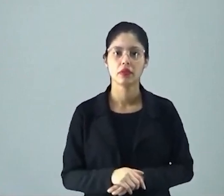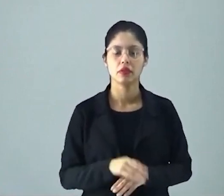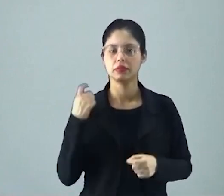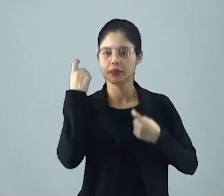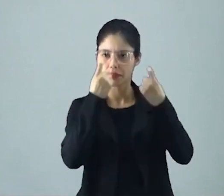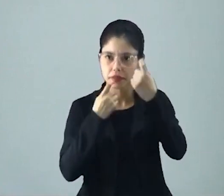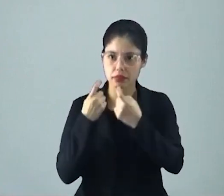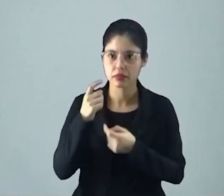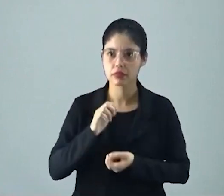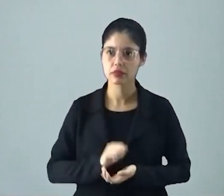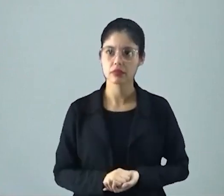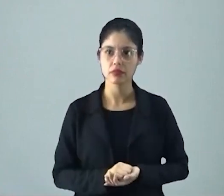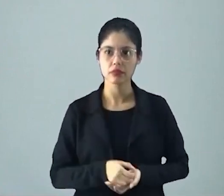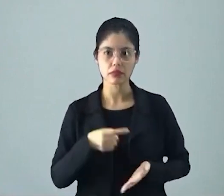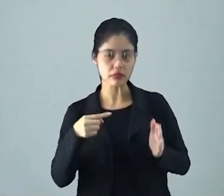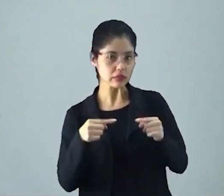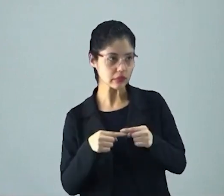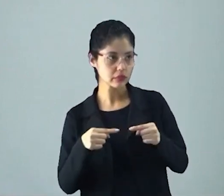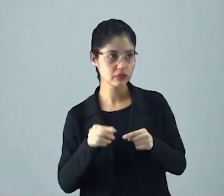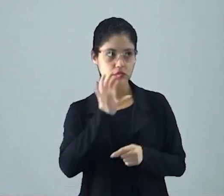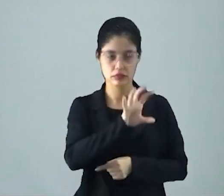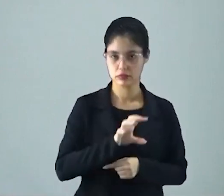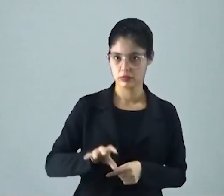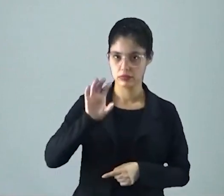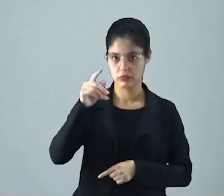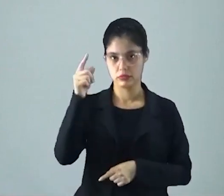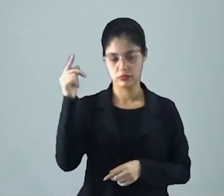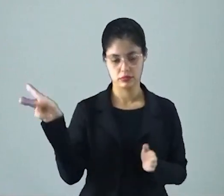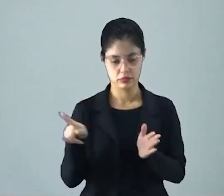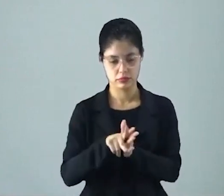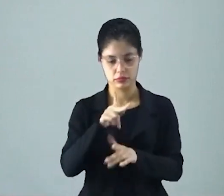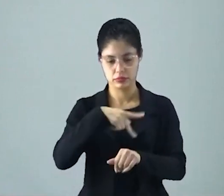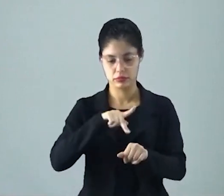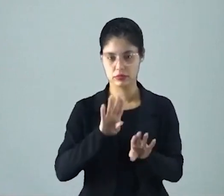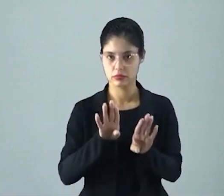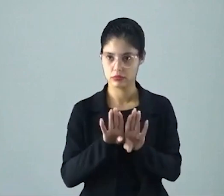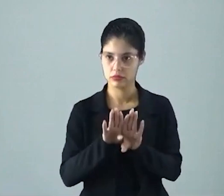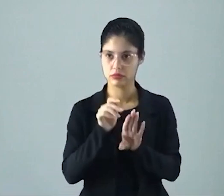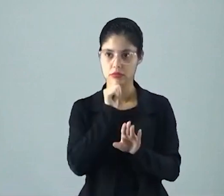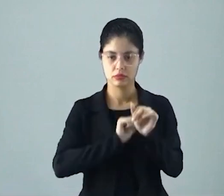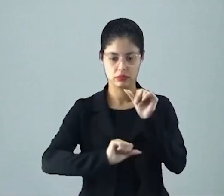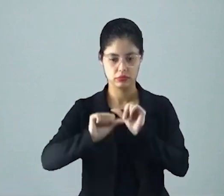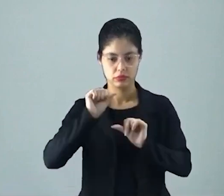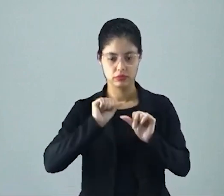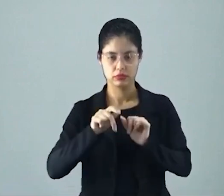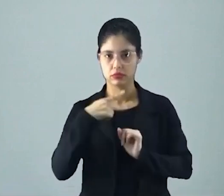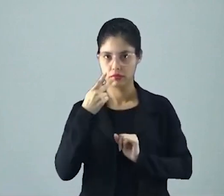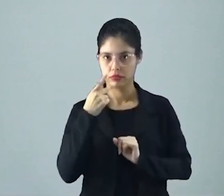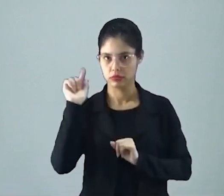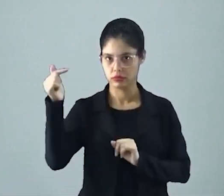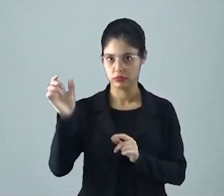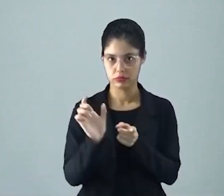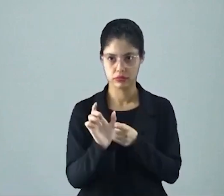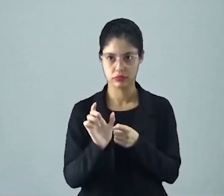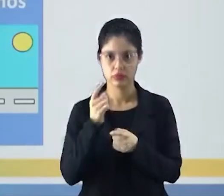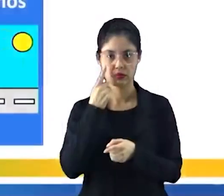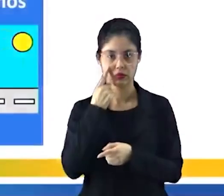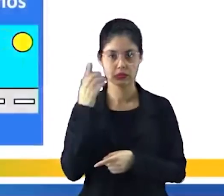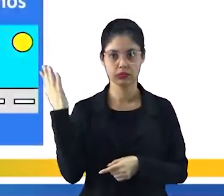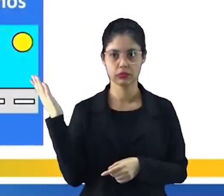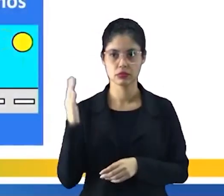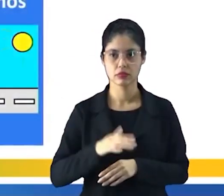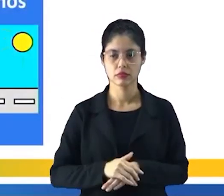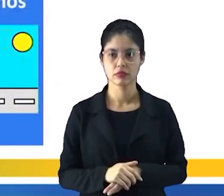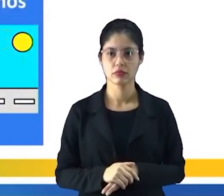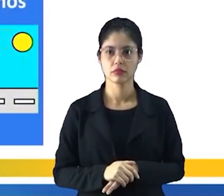são expressões que, de acordo com a região aqui do nosso próprio país, ela vai mudando a forma de falar daquela palavra. Olha aqui outros